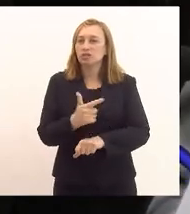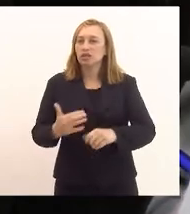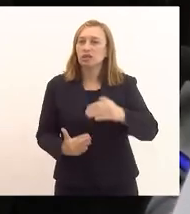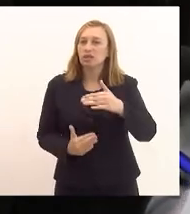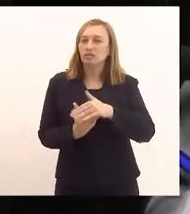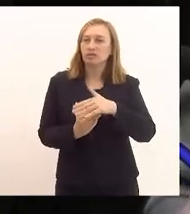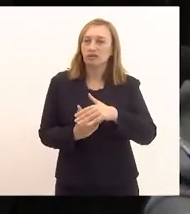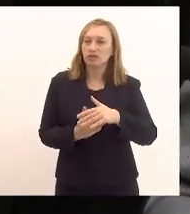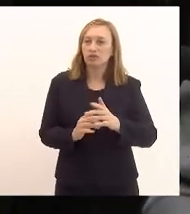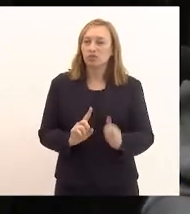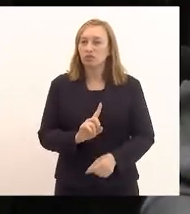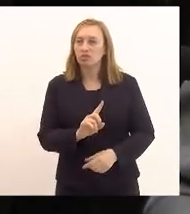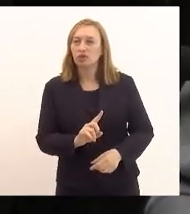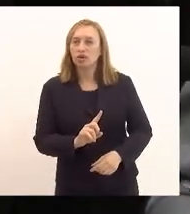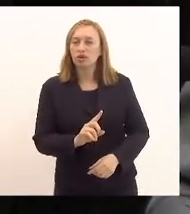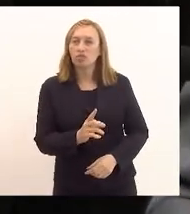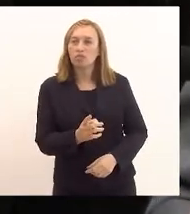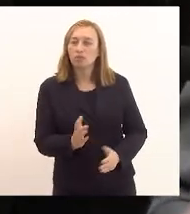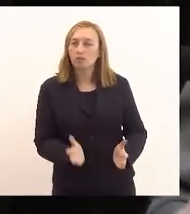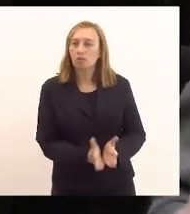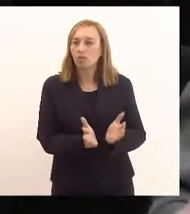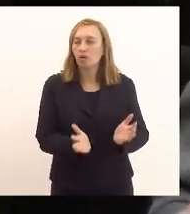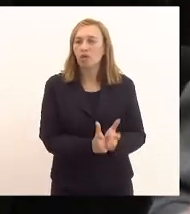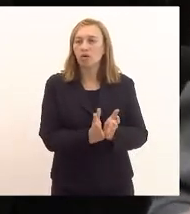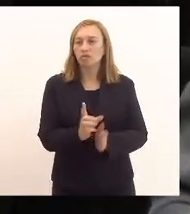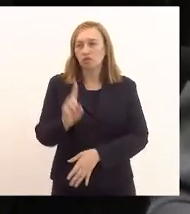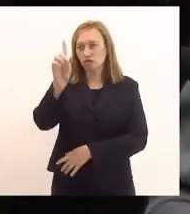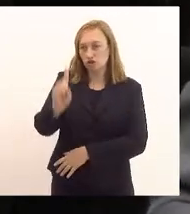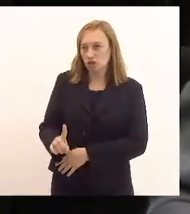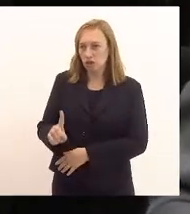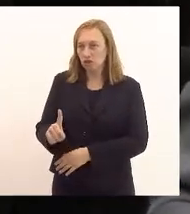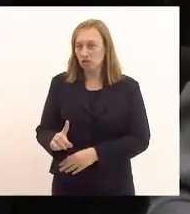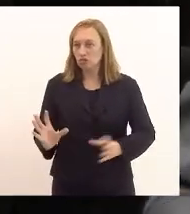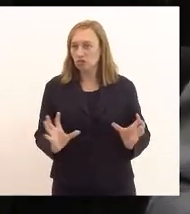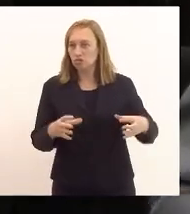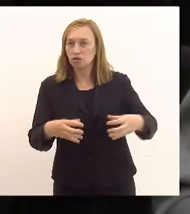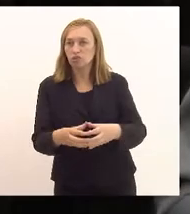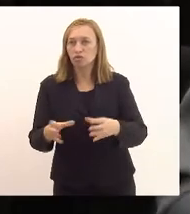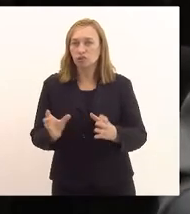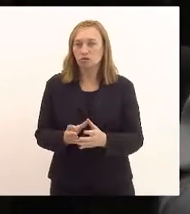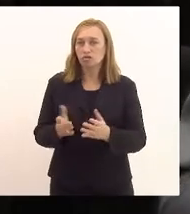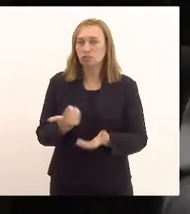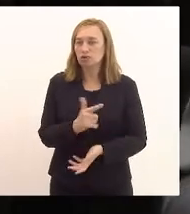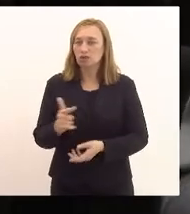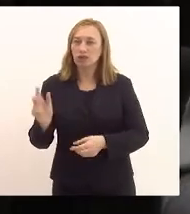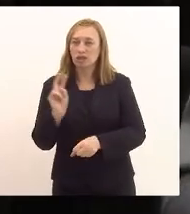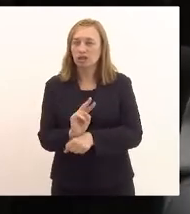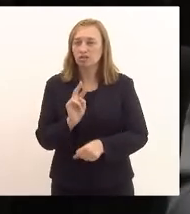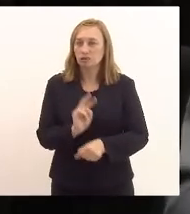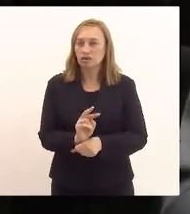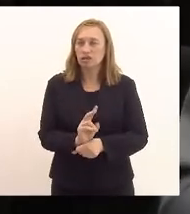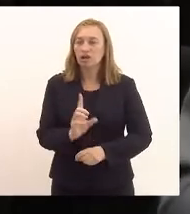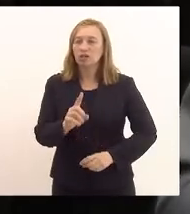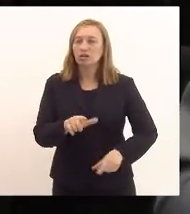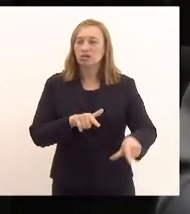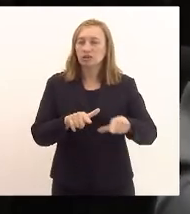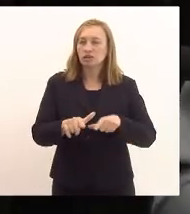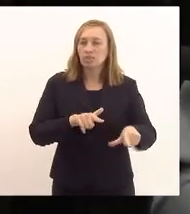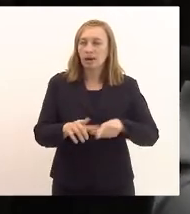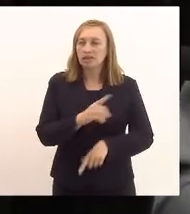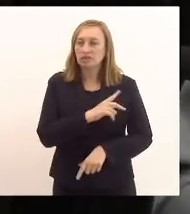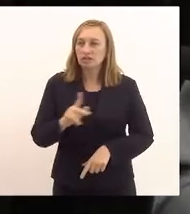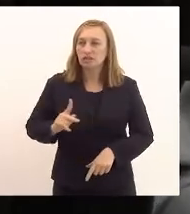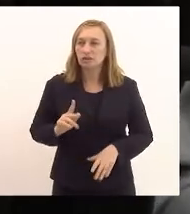limite contra quem não tem tanto dinheiro e os direitos coletivos ficaram desprotegidos trabalho da Defensoria Pública